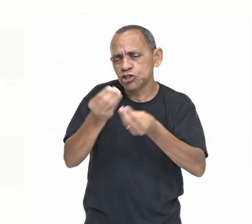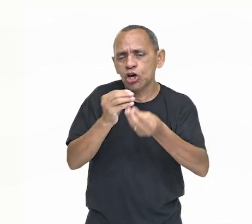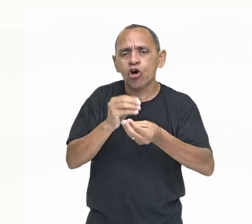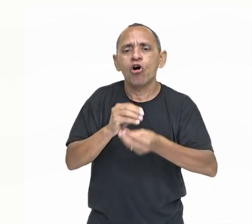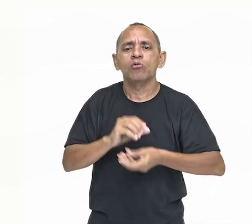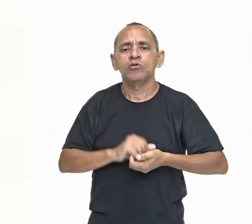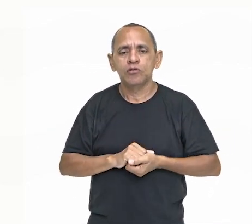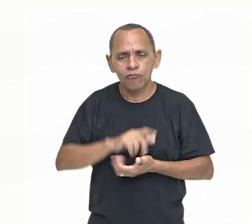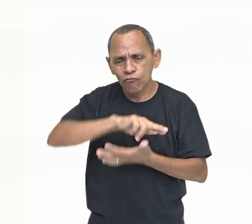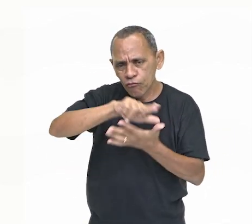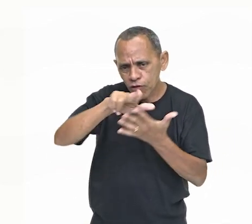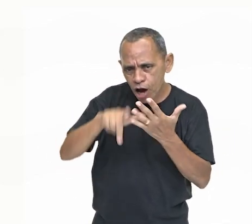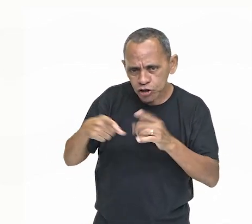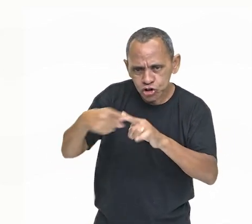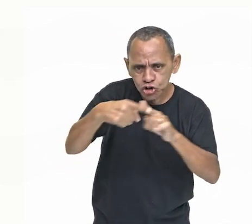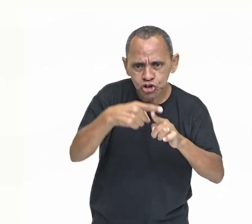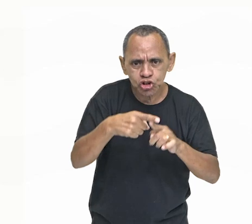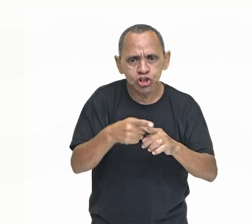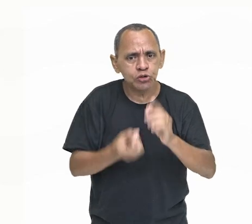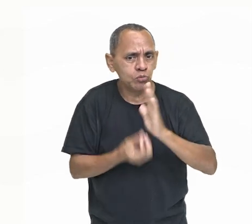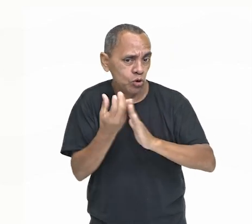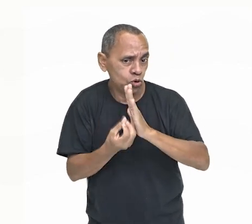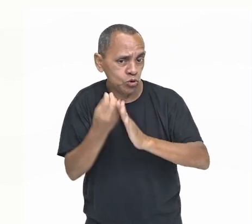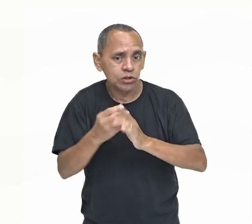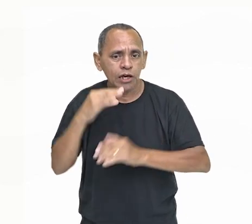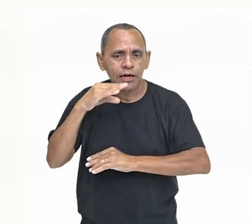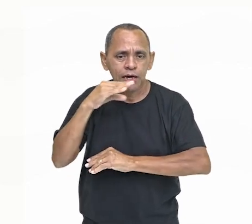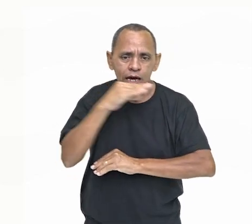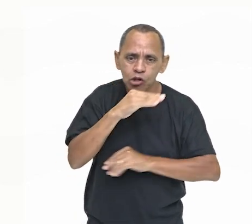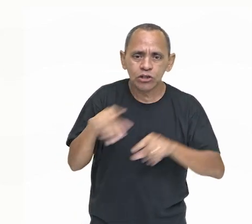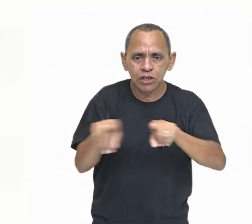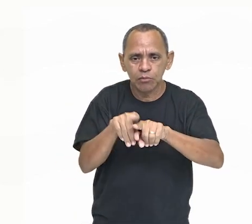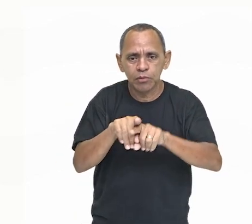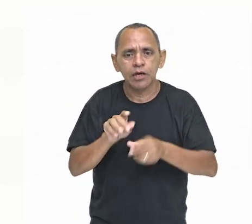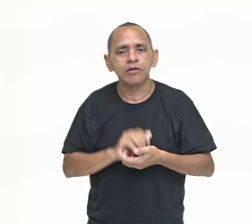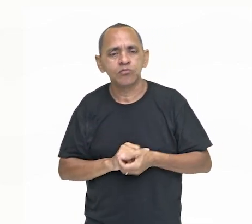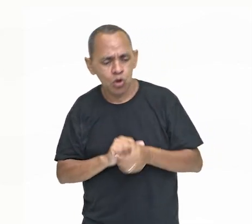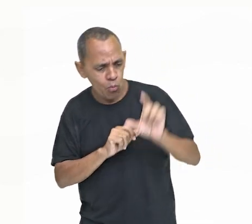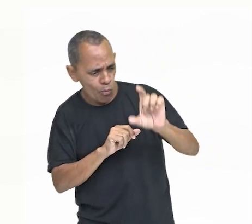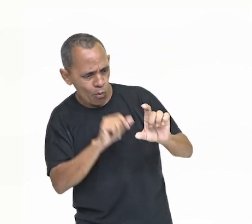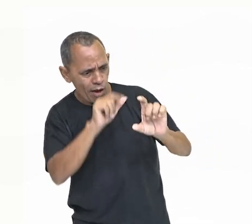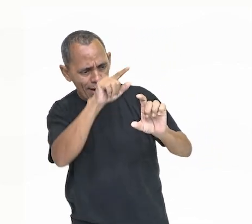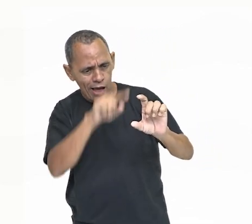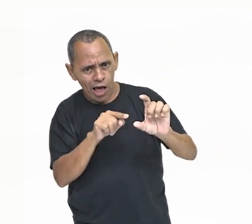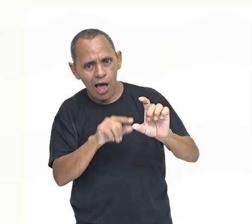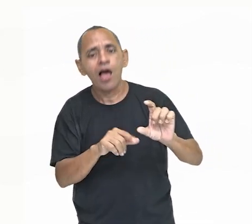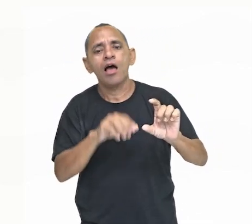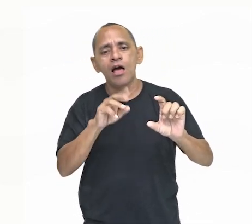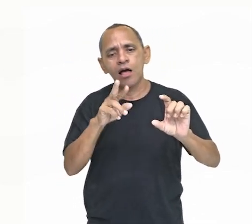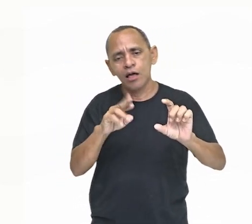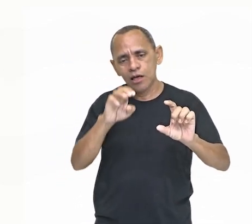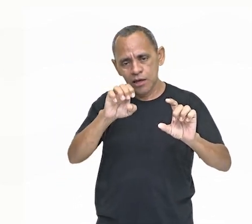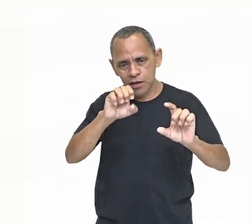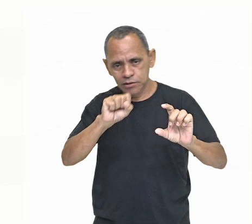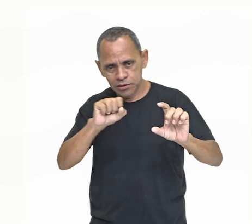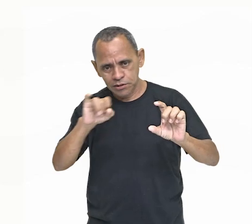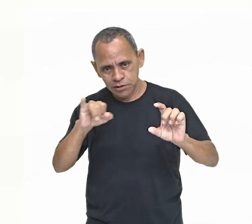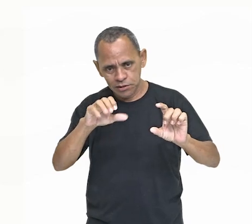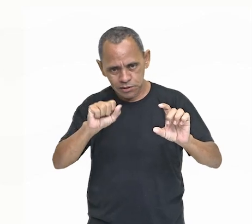produzir calor, que nós vamos ver daqui a pouco, que nada mais é do que um resistor, que tem efeito Joule, tudo isso